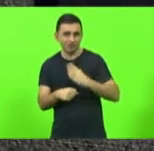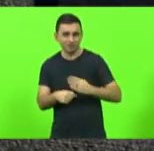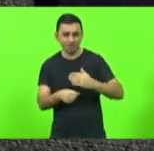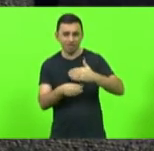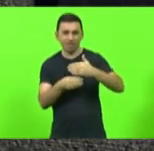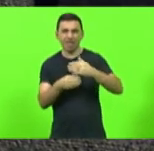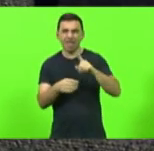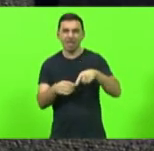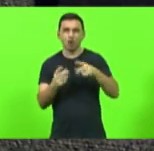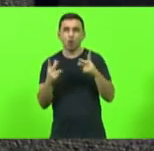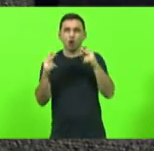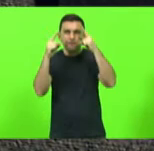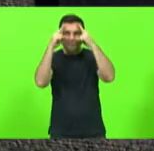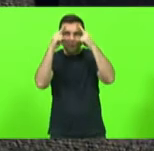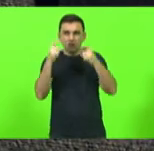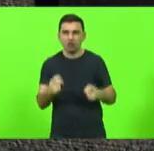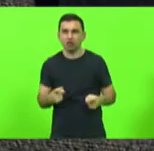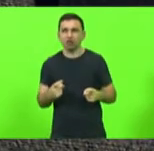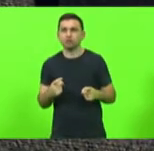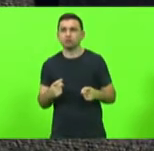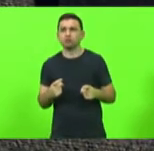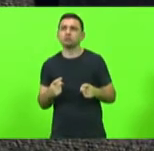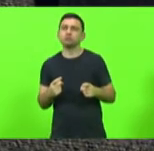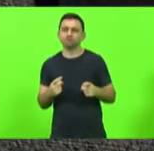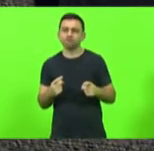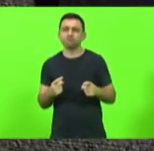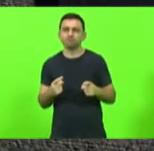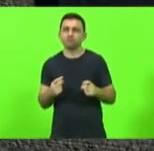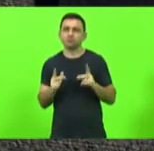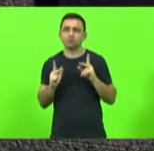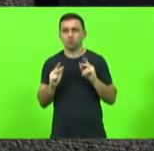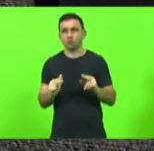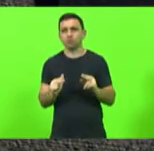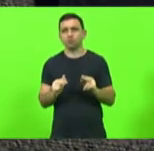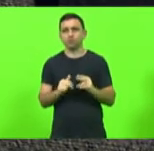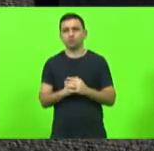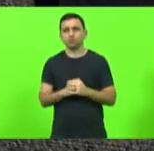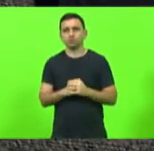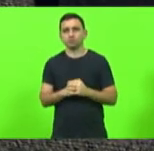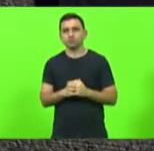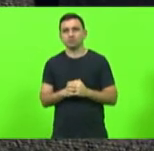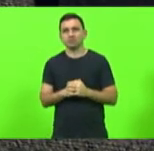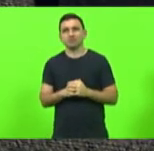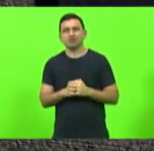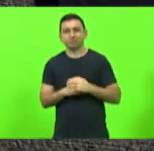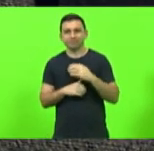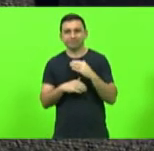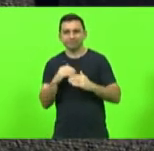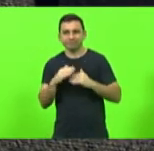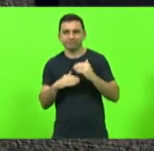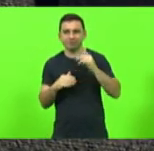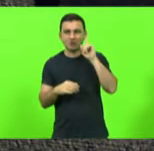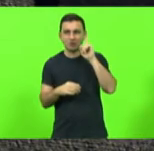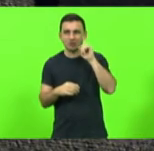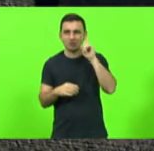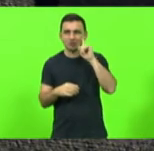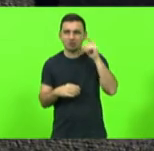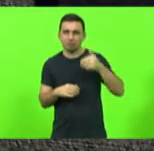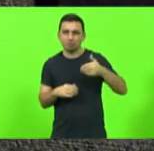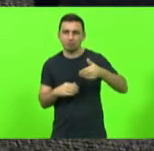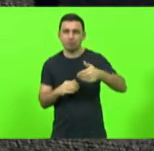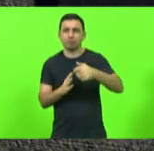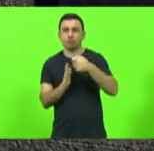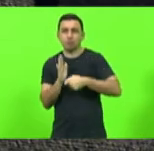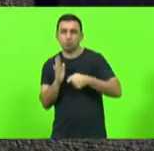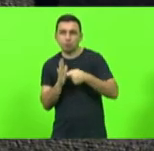violento com os atingidos e com as atingidas por barragens. E a prática do dia a dia da luta